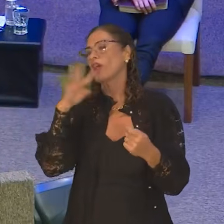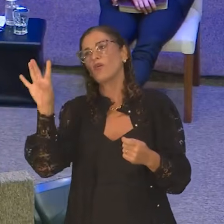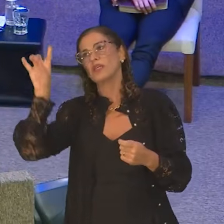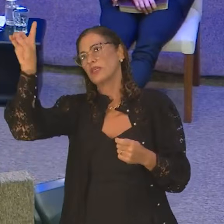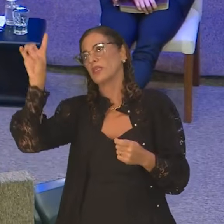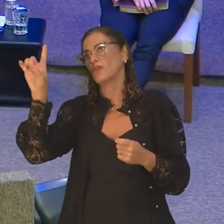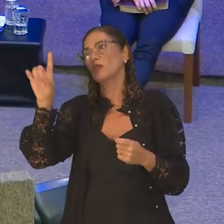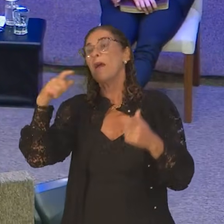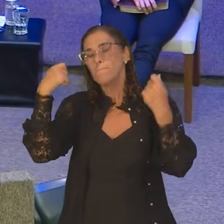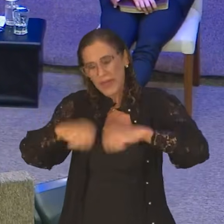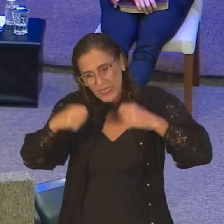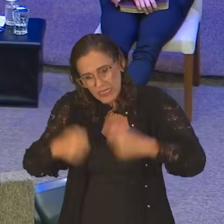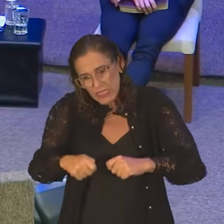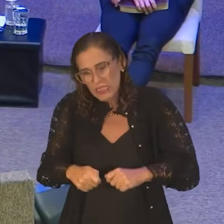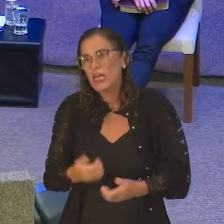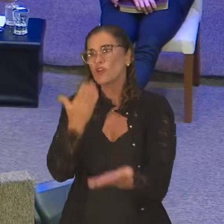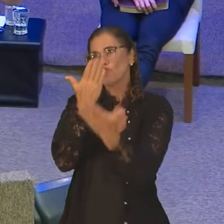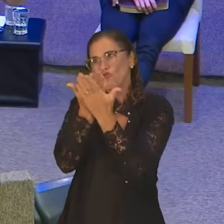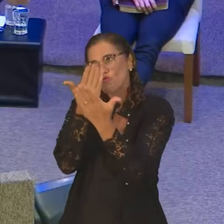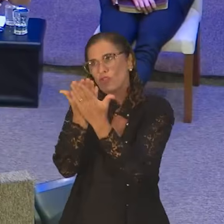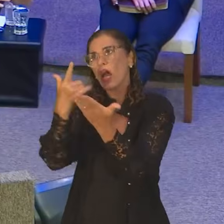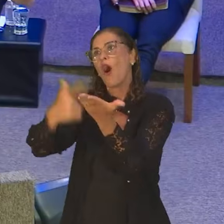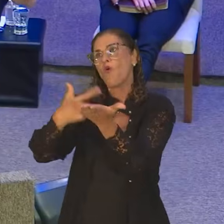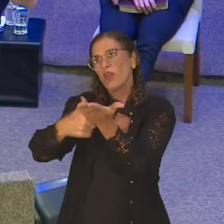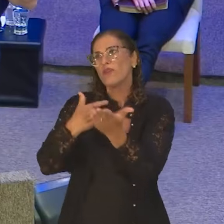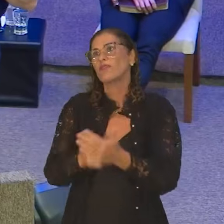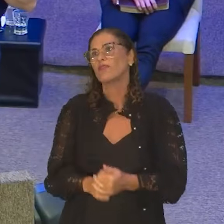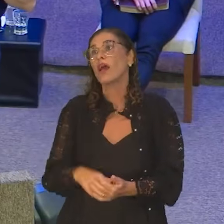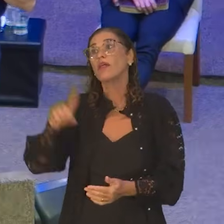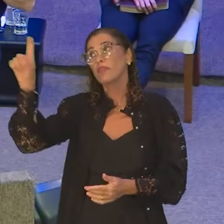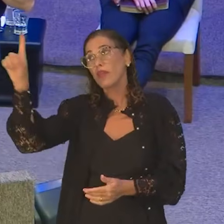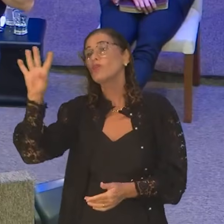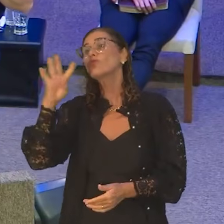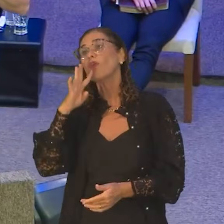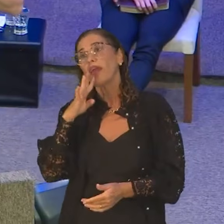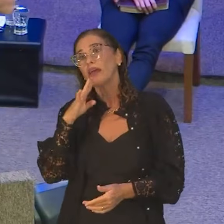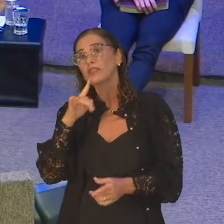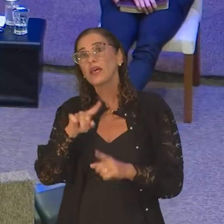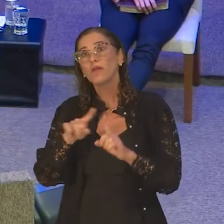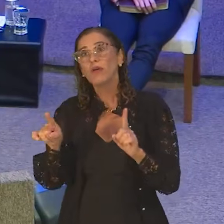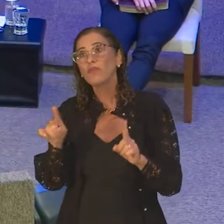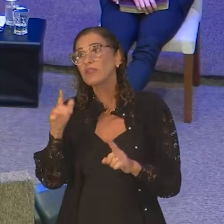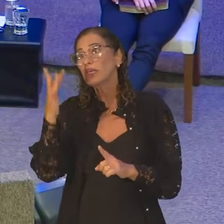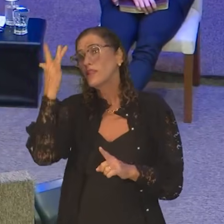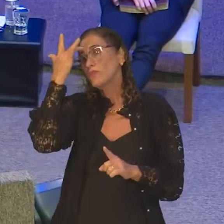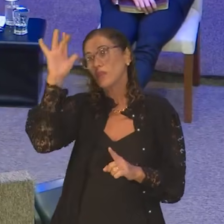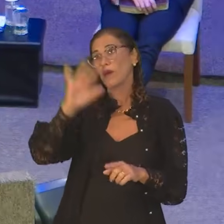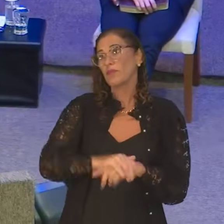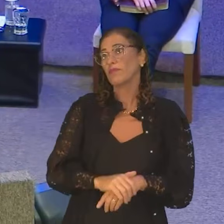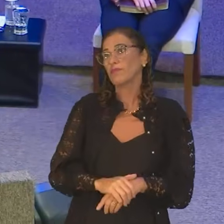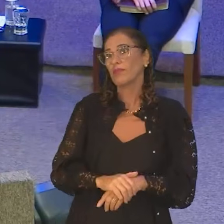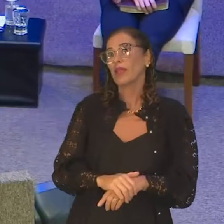Deus. Ele sim ou sim te conhece, mas você vai conhecer Ele só pelas Escrituras.